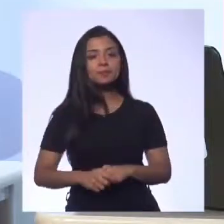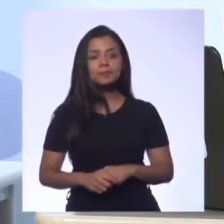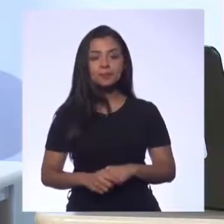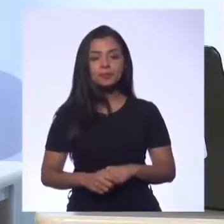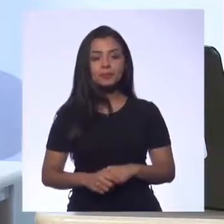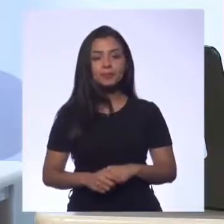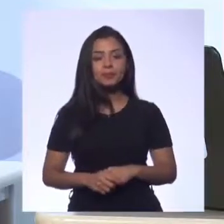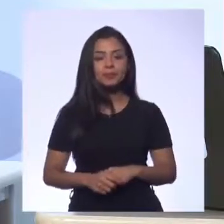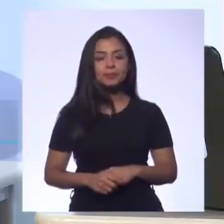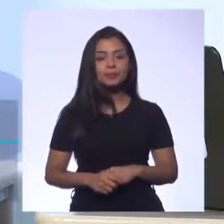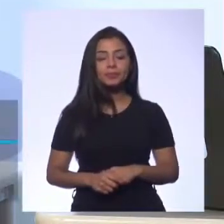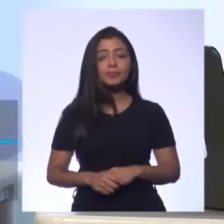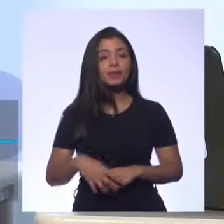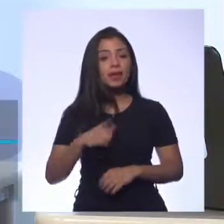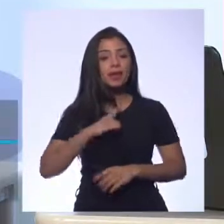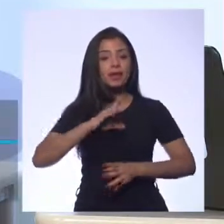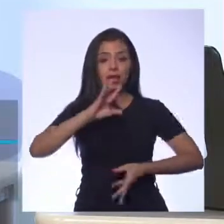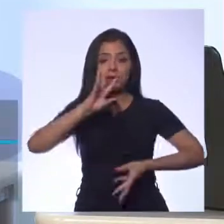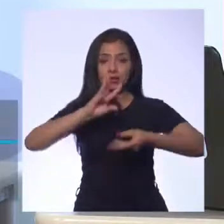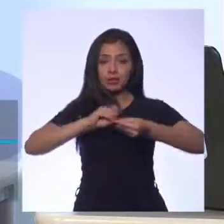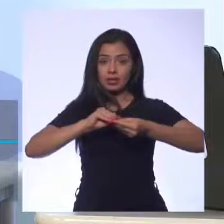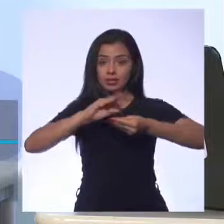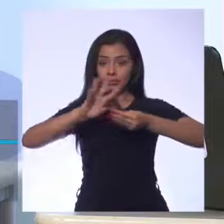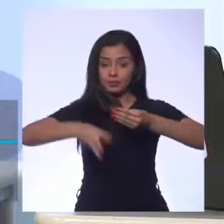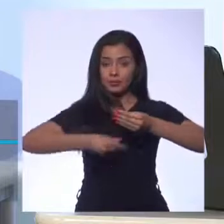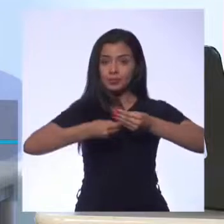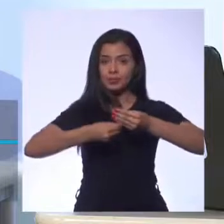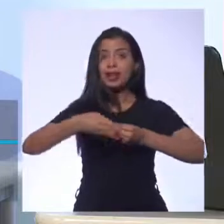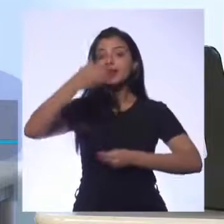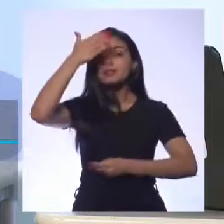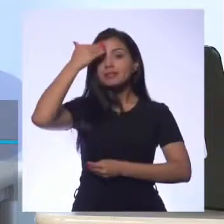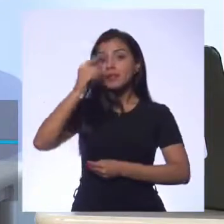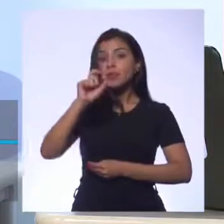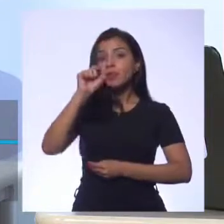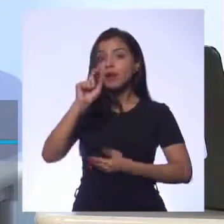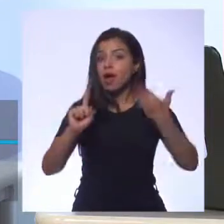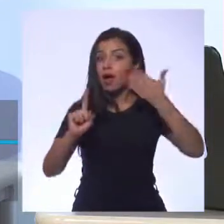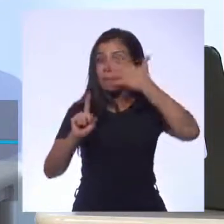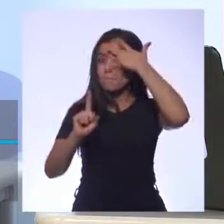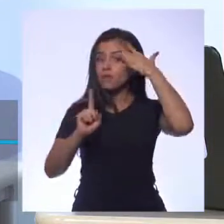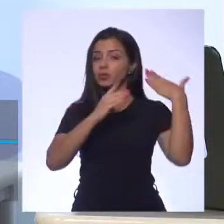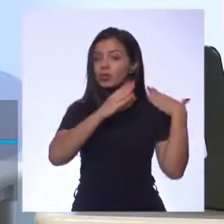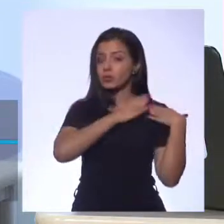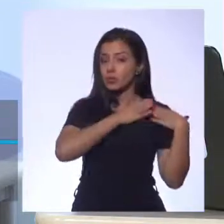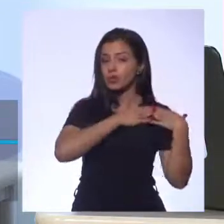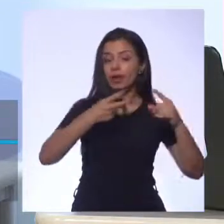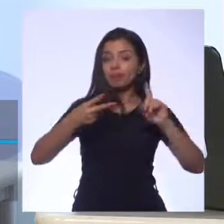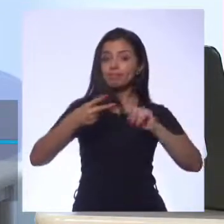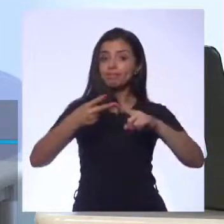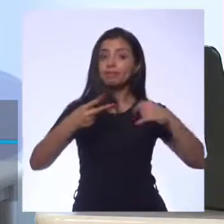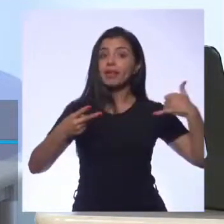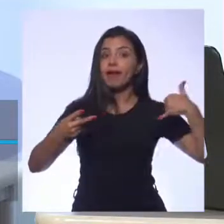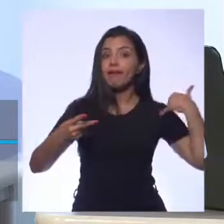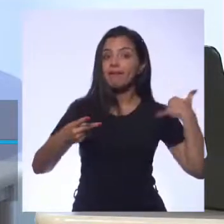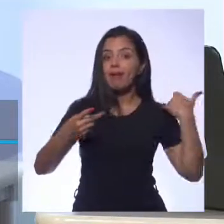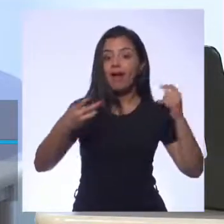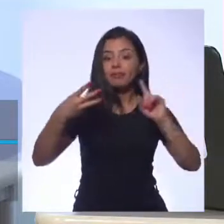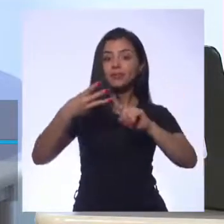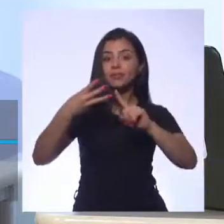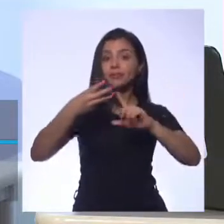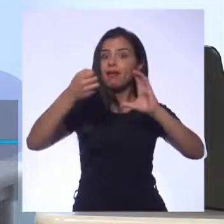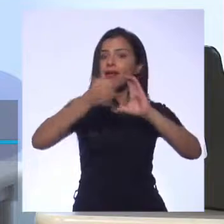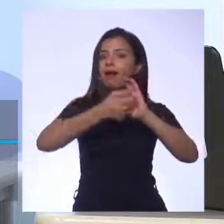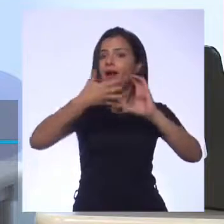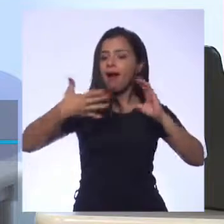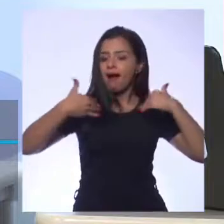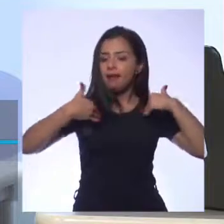essa sinopse, nós sabemos, então, quem é a pessoa responsável, qual a idade dela, qual a característica,